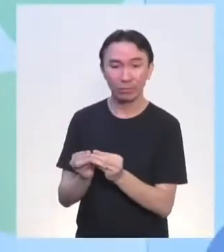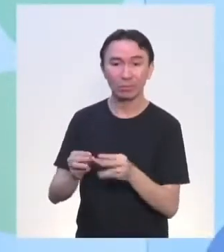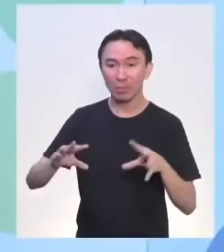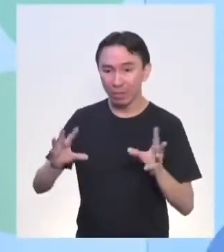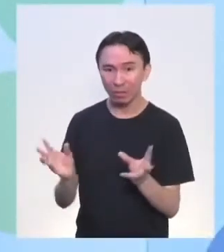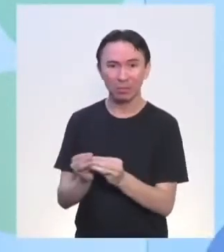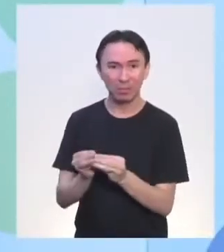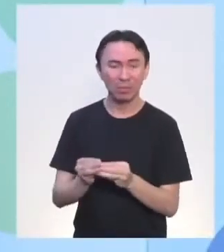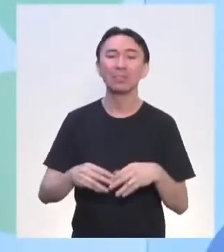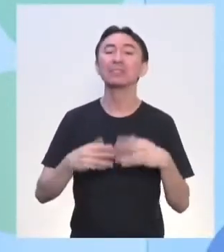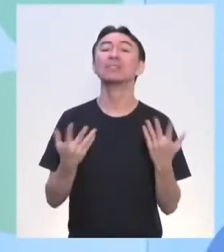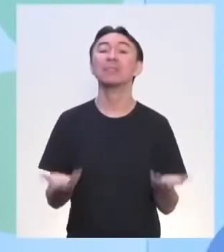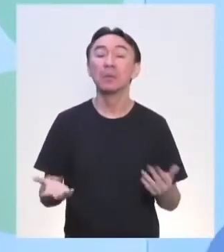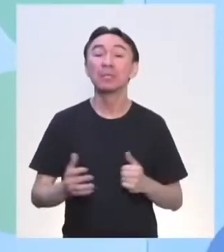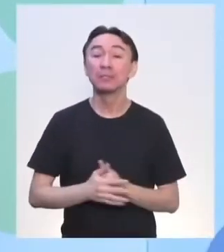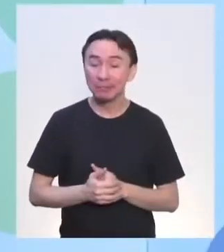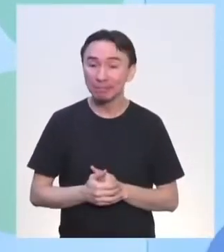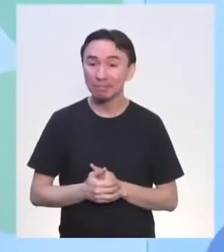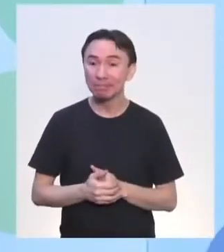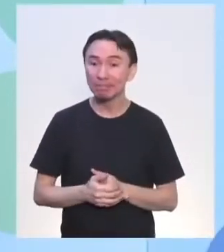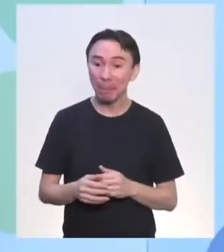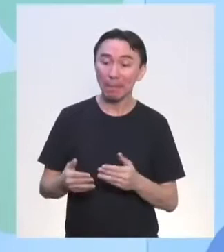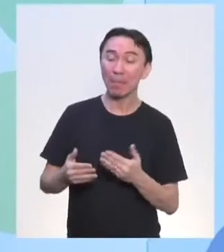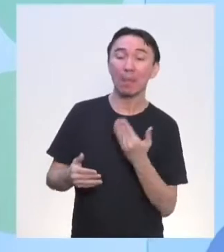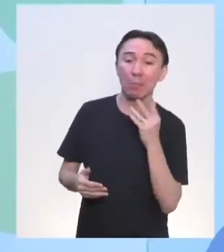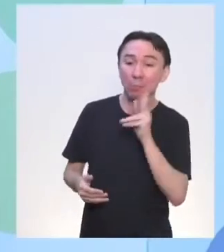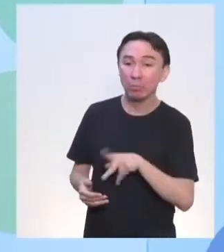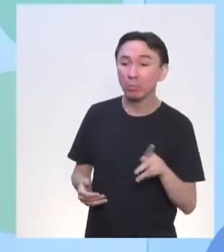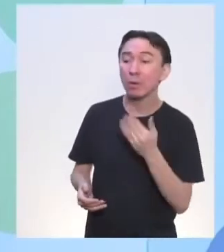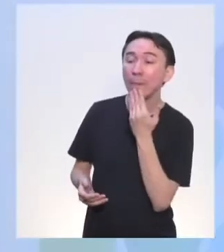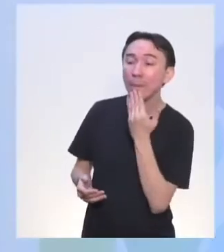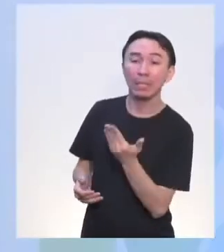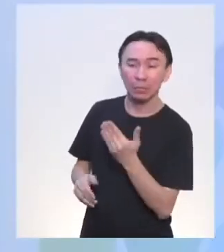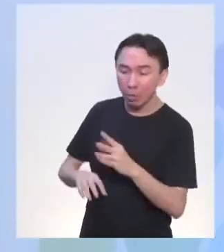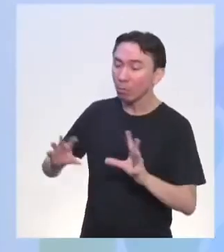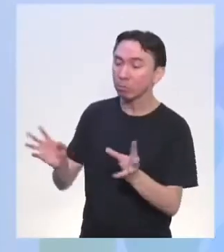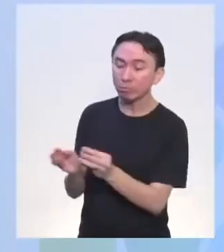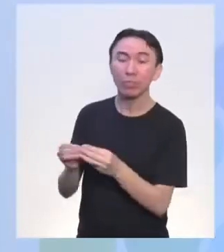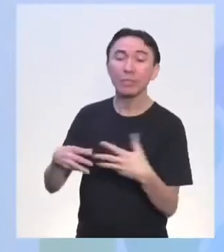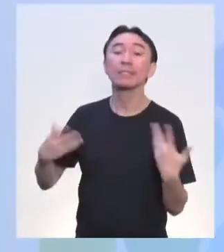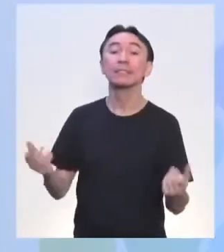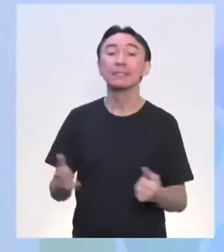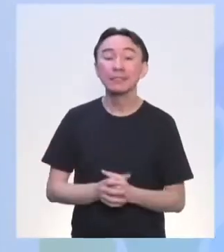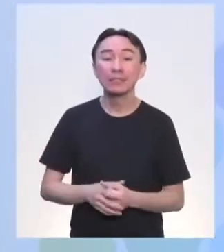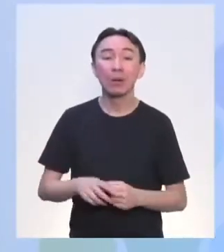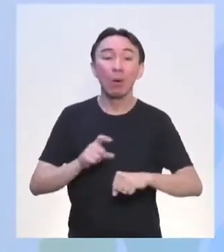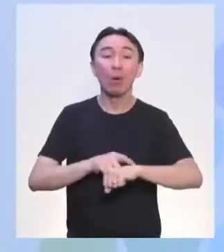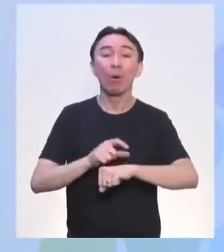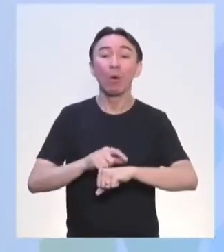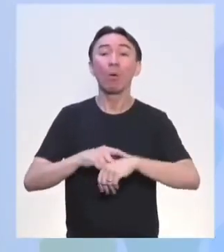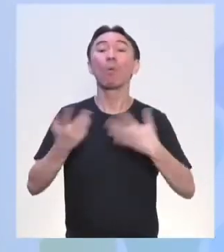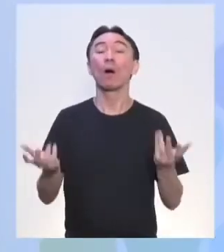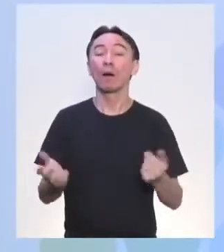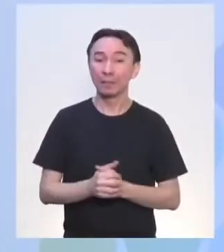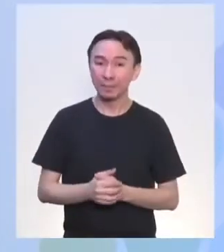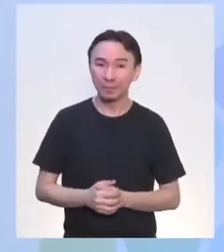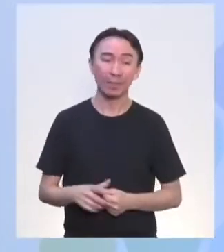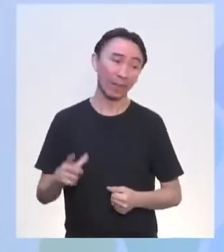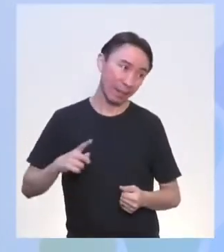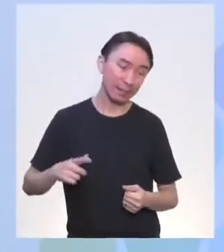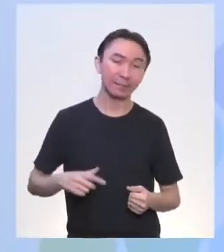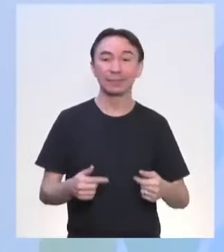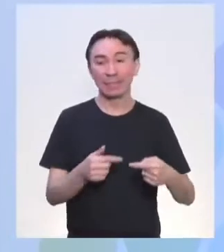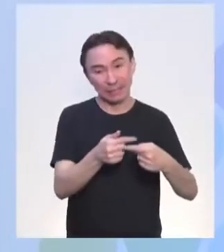peça resumos para os alunos? A aluna Ana colocou um bem interessante aqui. Em semanas de provas,